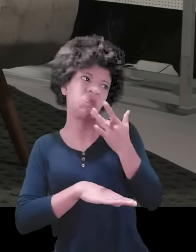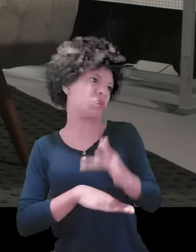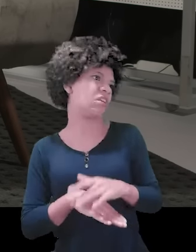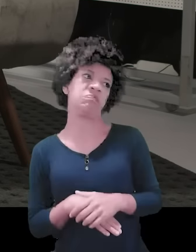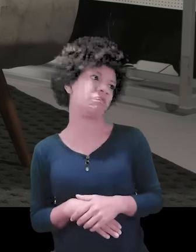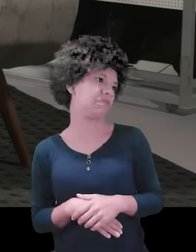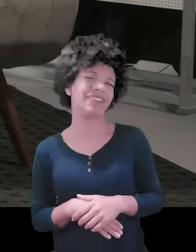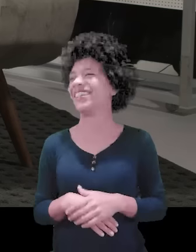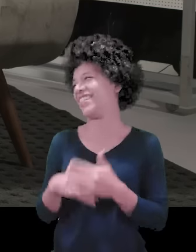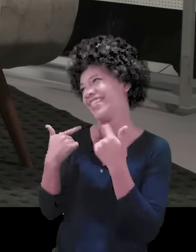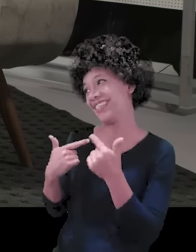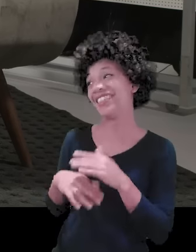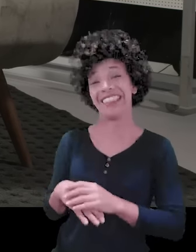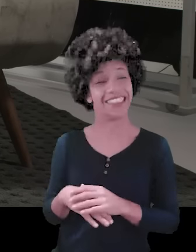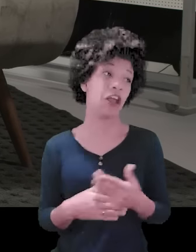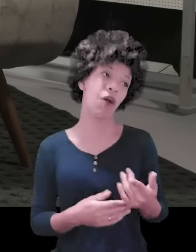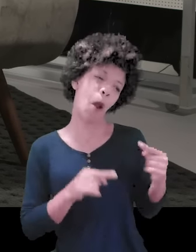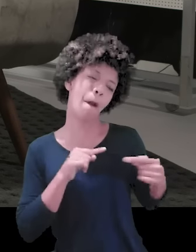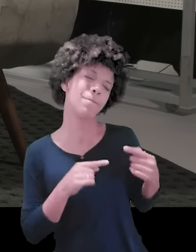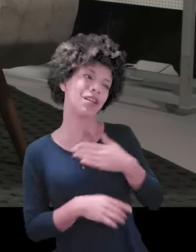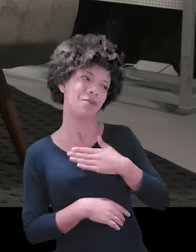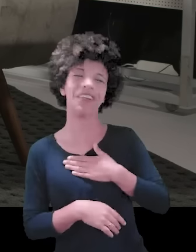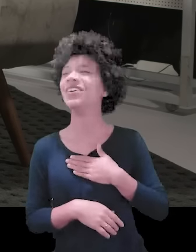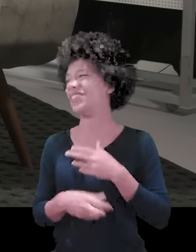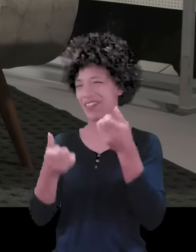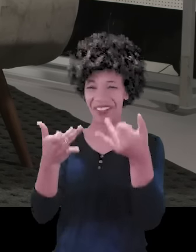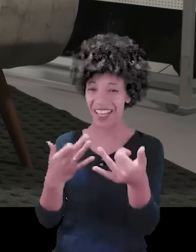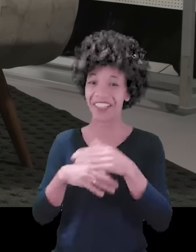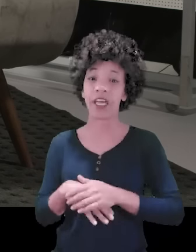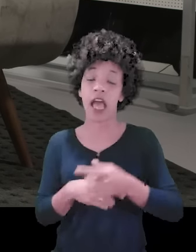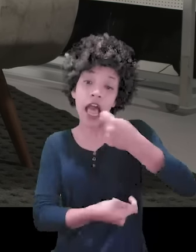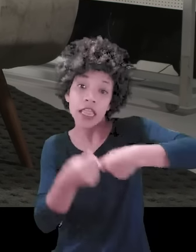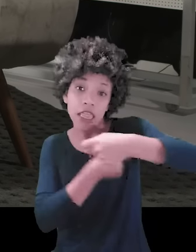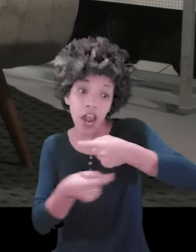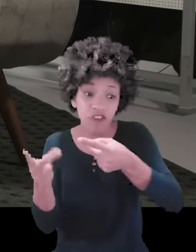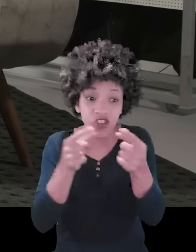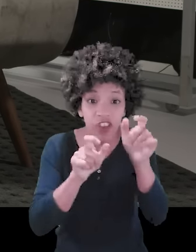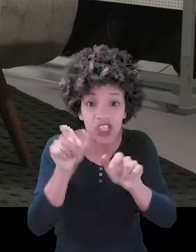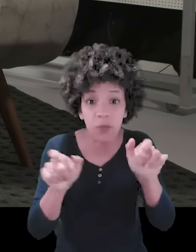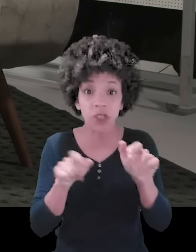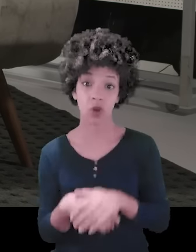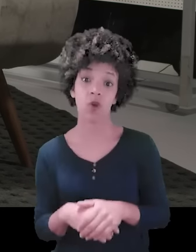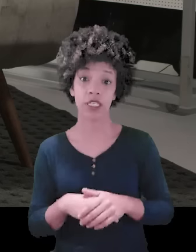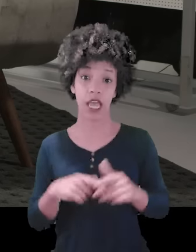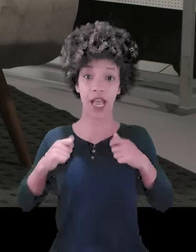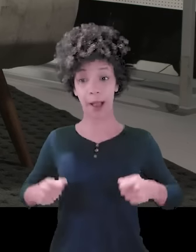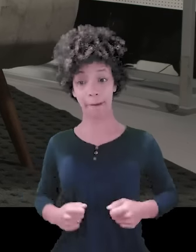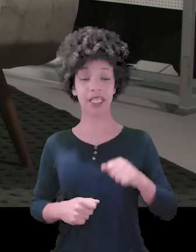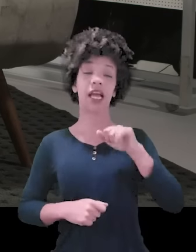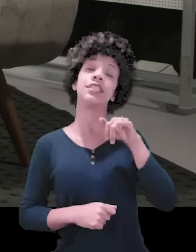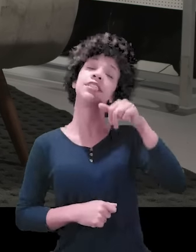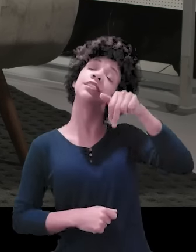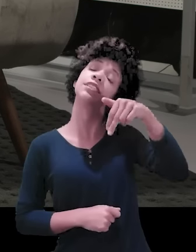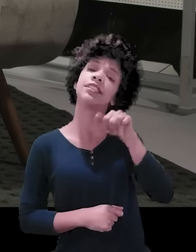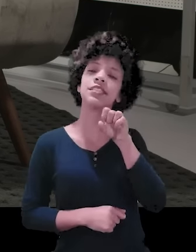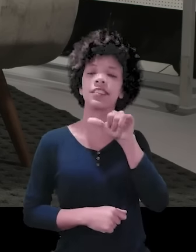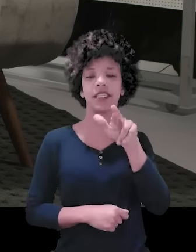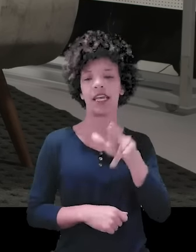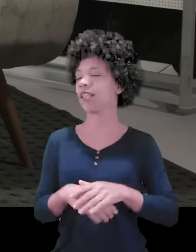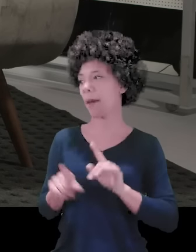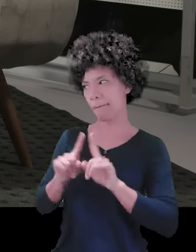perde passar roupa minha beleza vou falar sobre tá fumando com a camiseta Mas fica à vontade